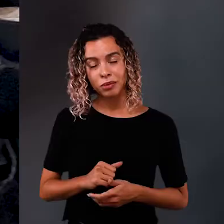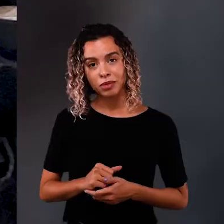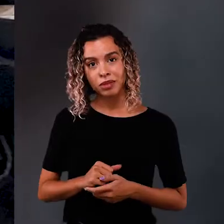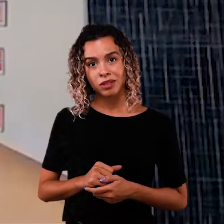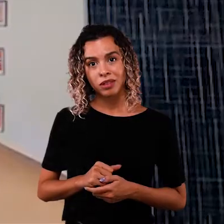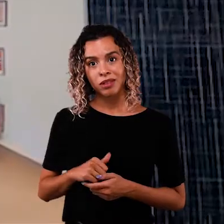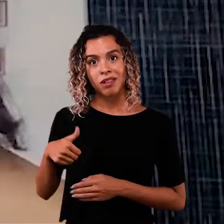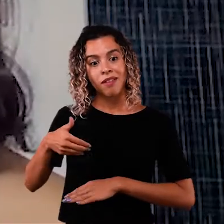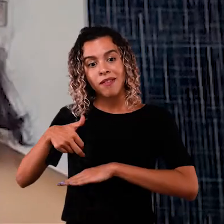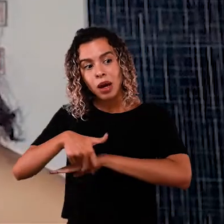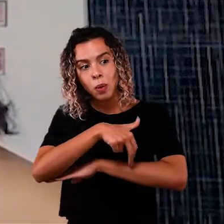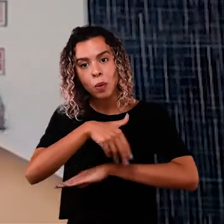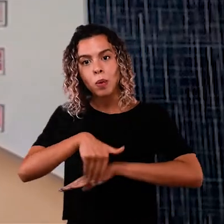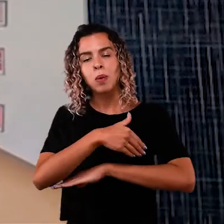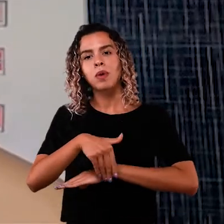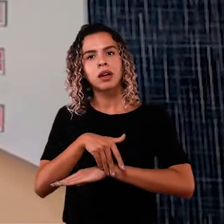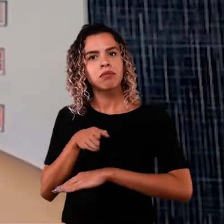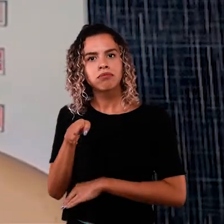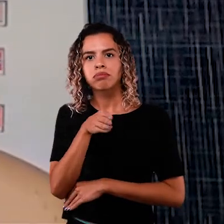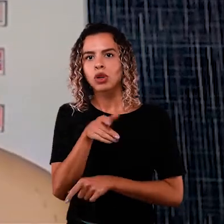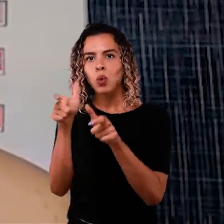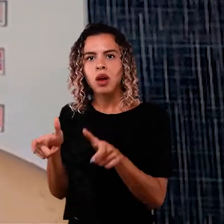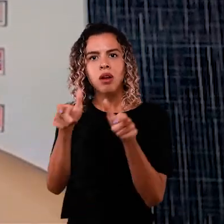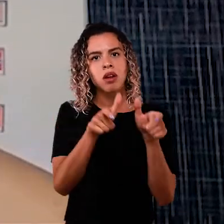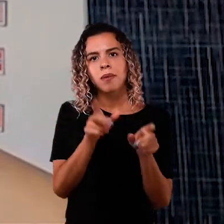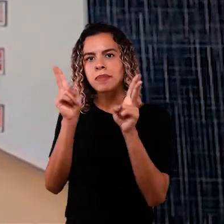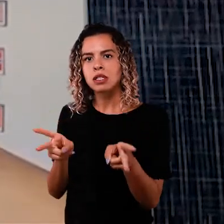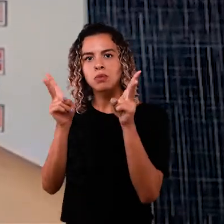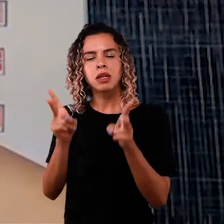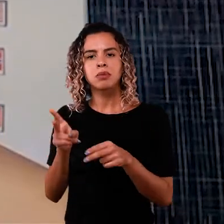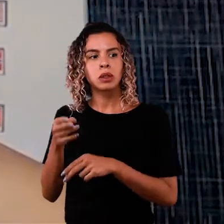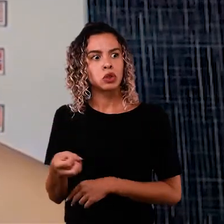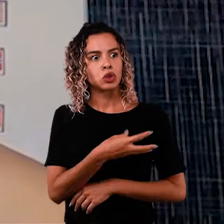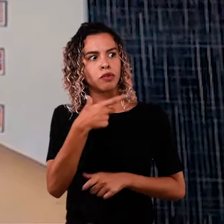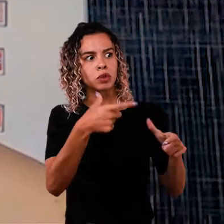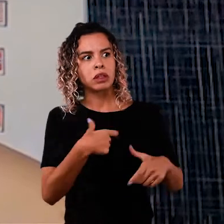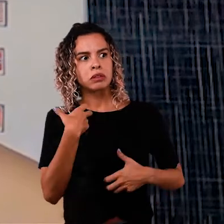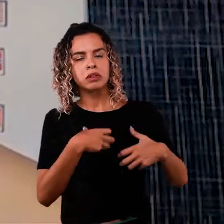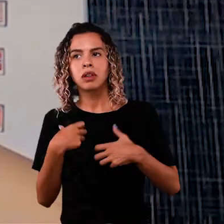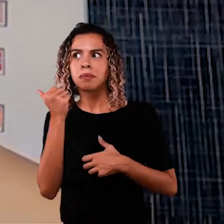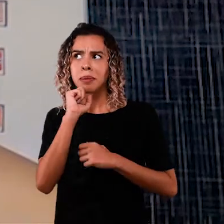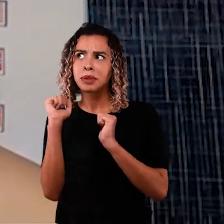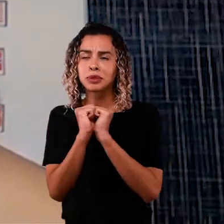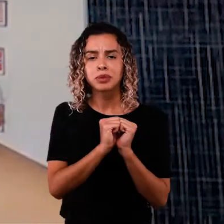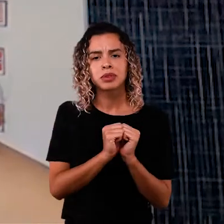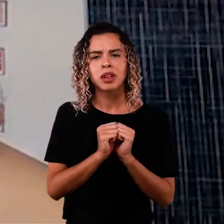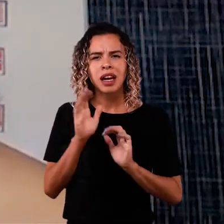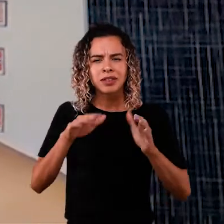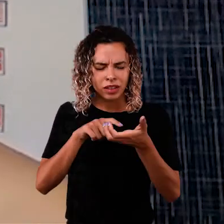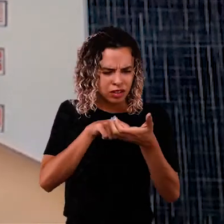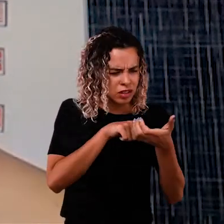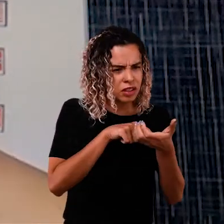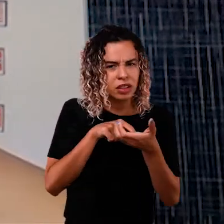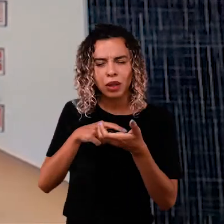de Alice de coque. E na rua eu só vou aos mesmos lugares de sempre. Se é para ir em um lugar novo, minha mãe tem que ir comigo. Às vezes eu tenho que olhar no